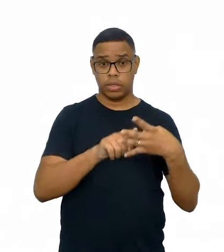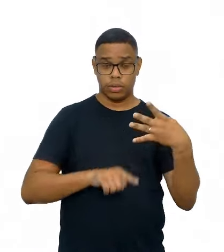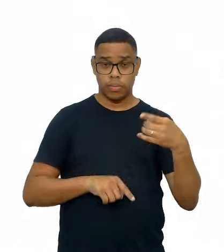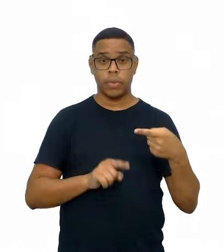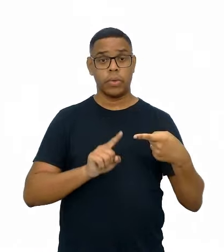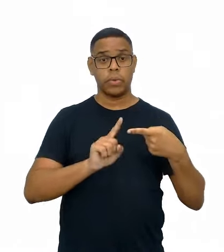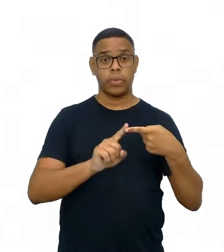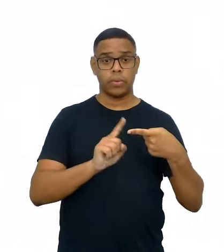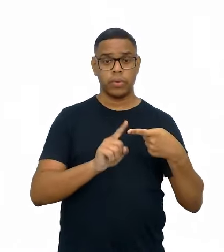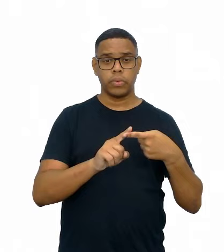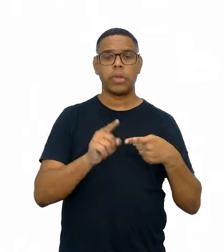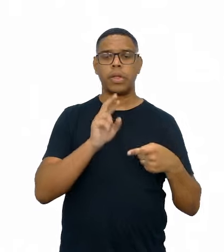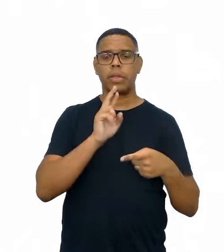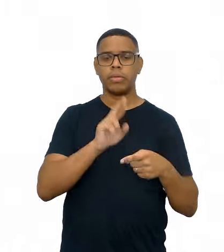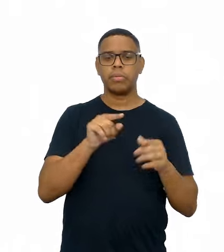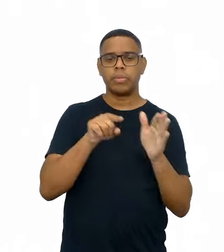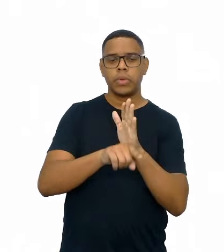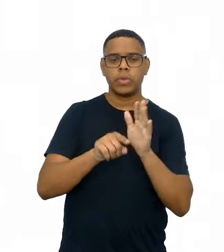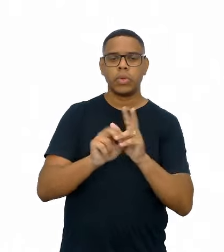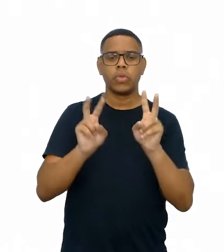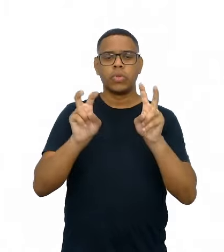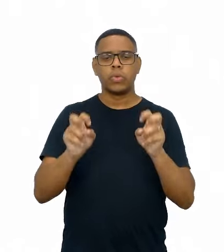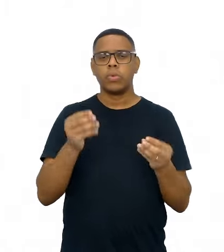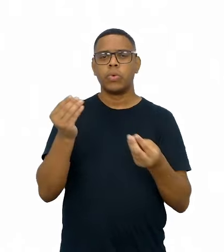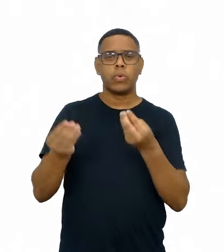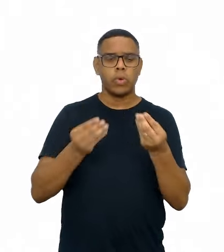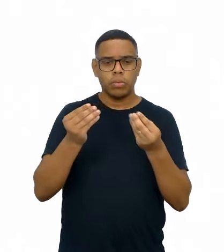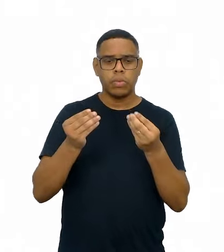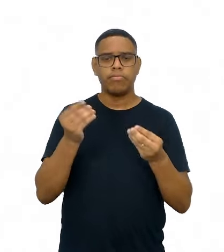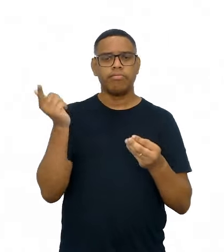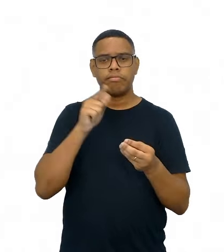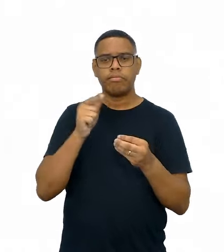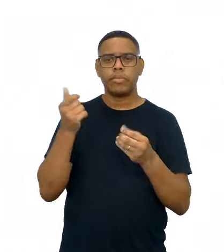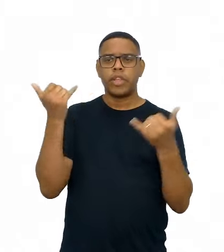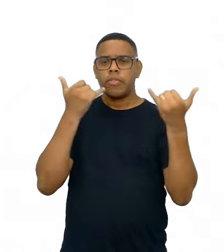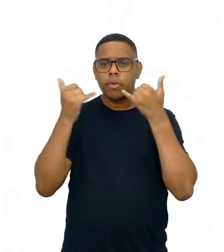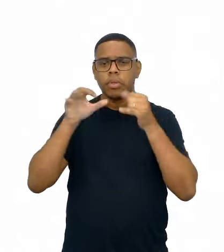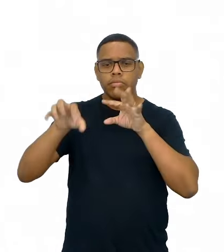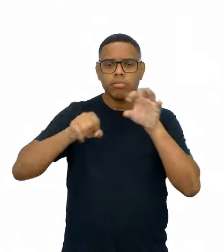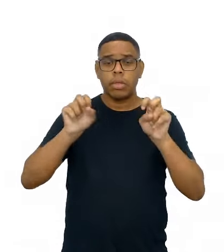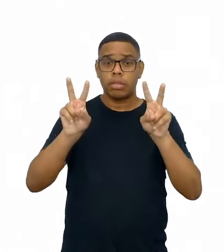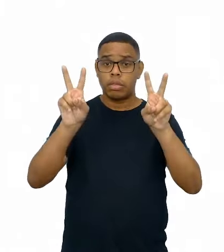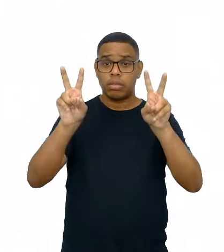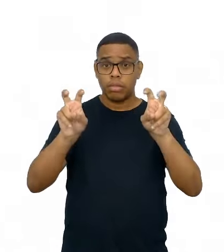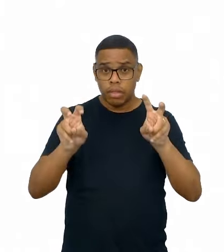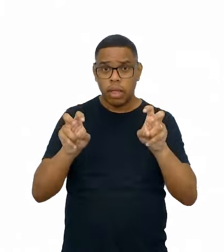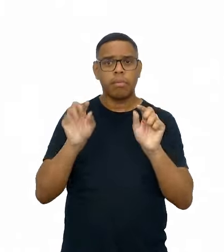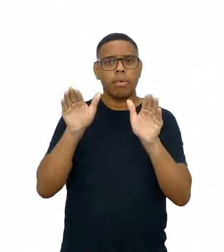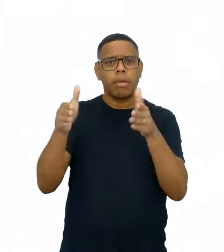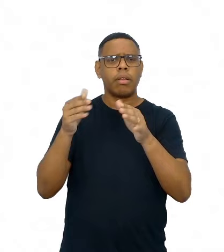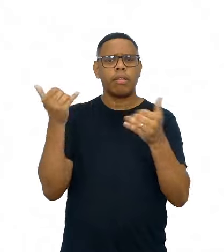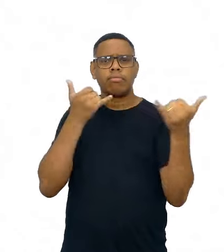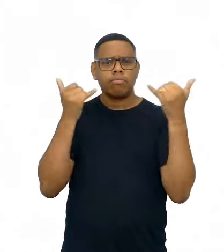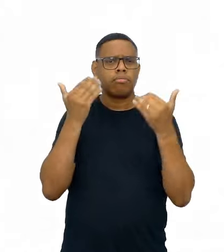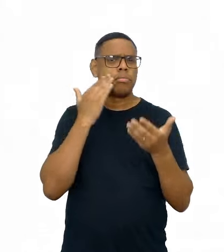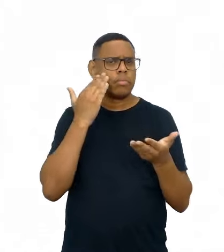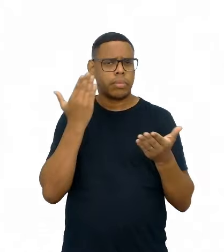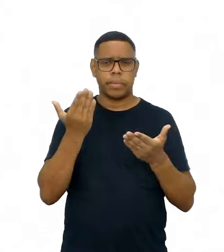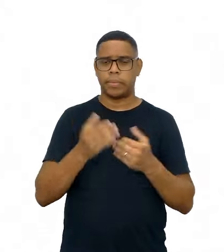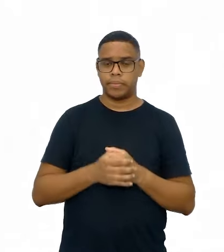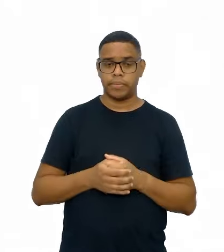assunto específico. Na 2, citar revistas e jornais que publicam textos de